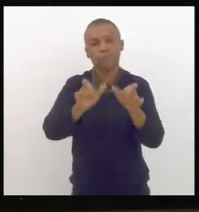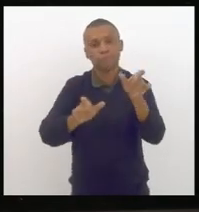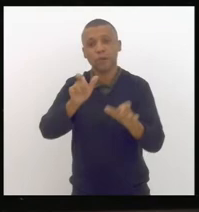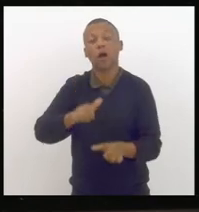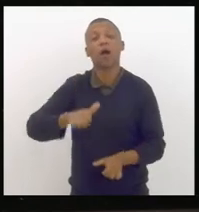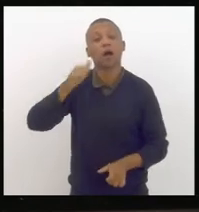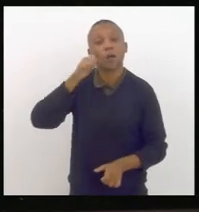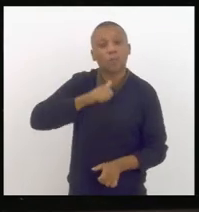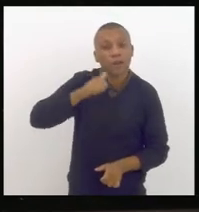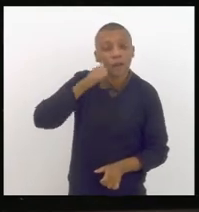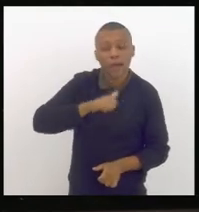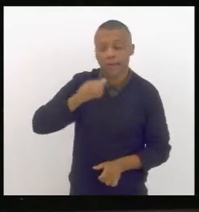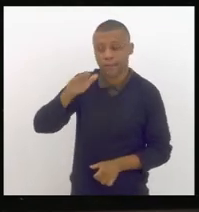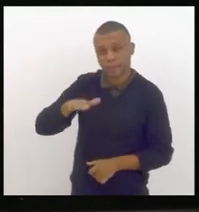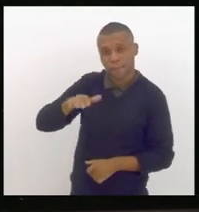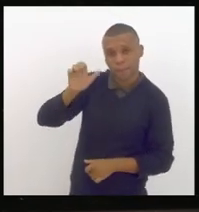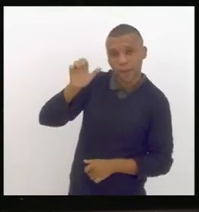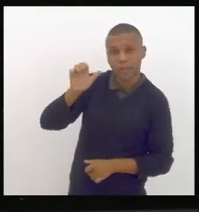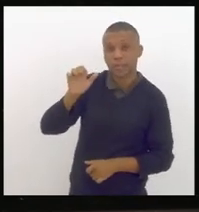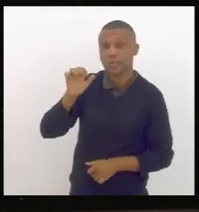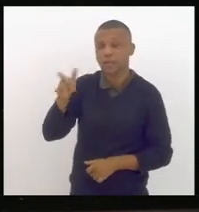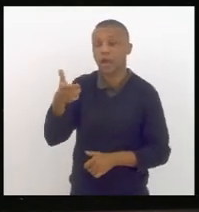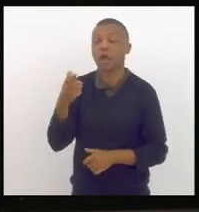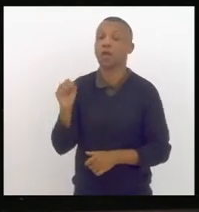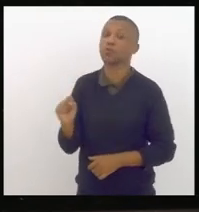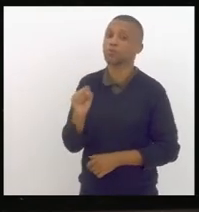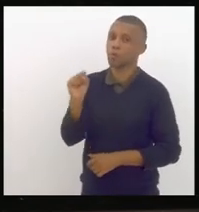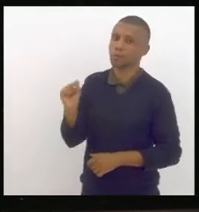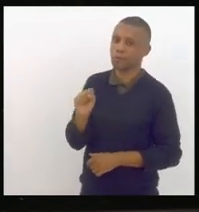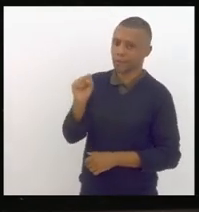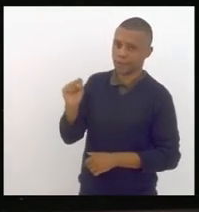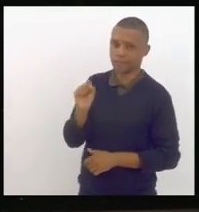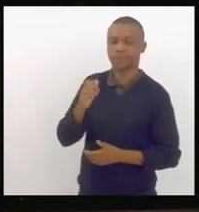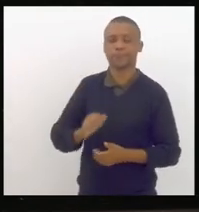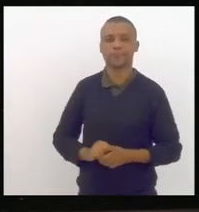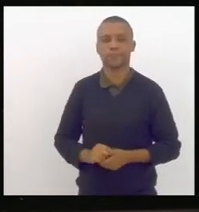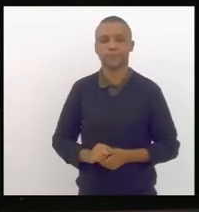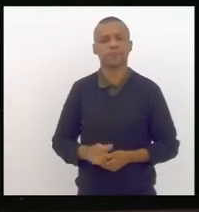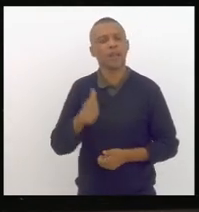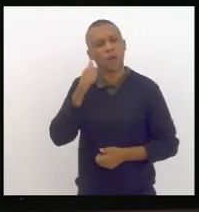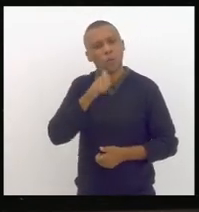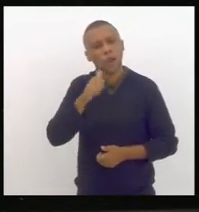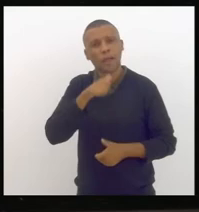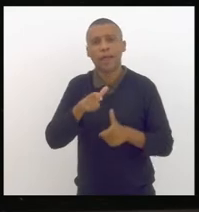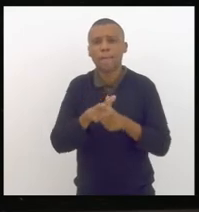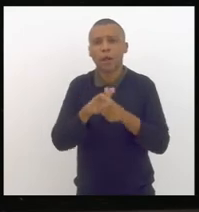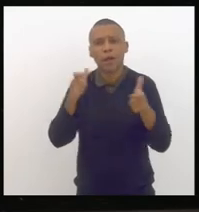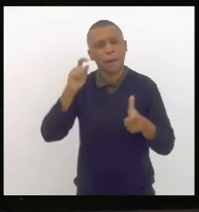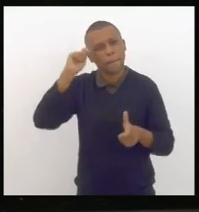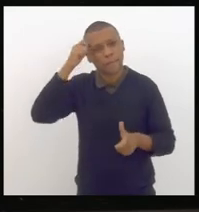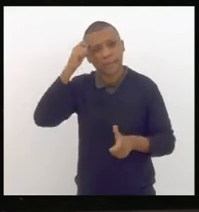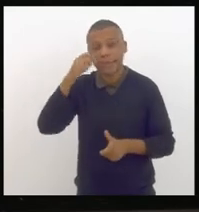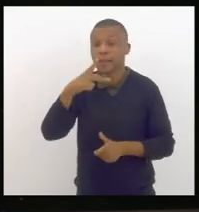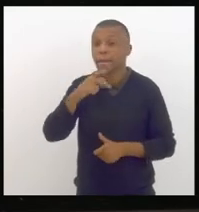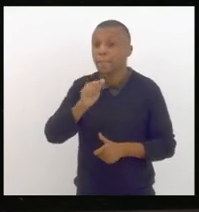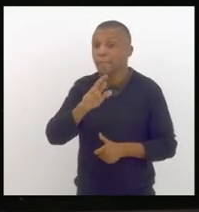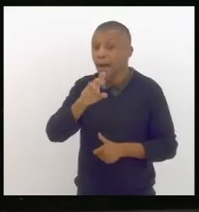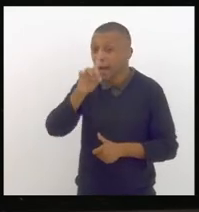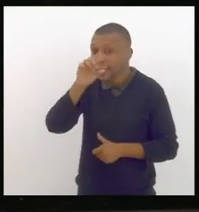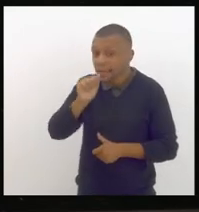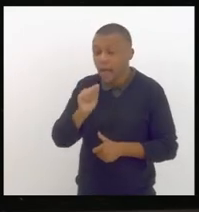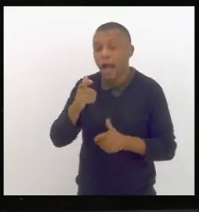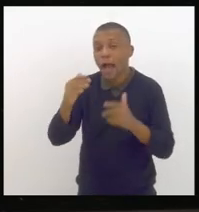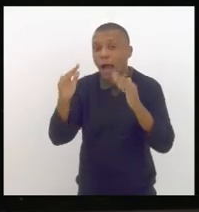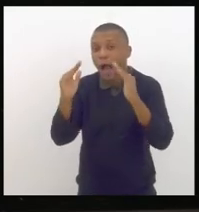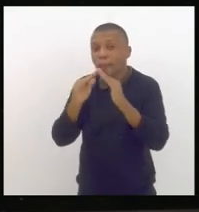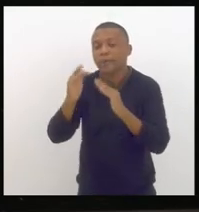mulheres, mães, solo, mulheres, em sua maioria pretas e pardas, habitando de